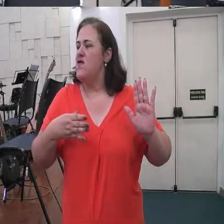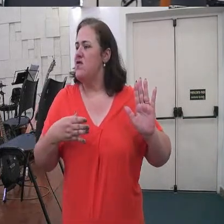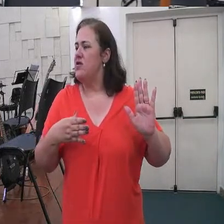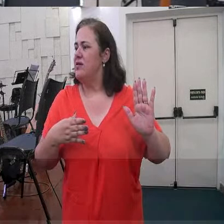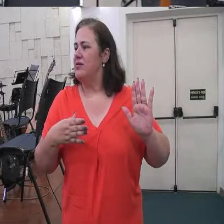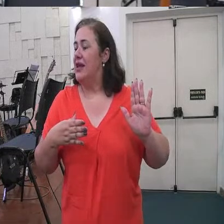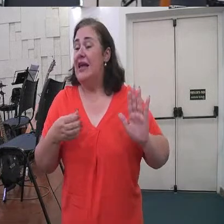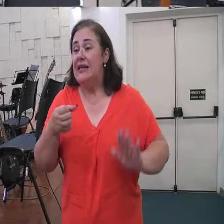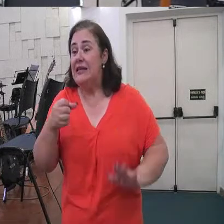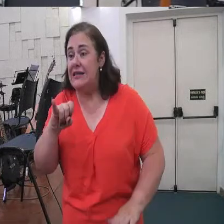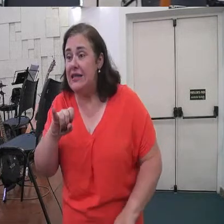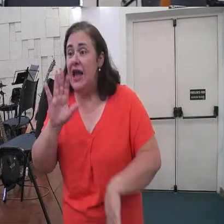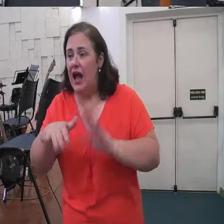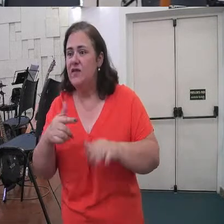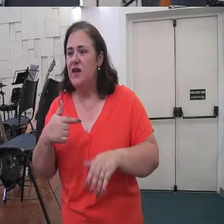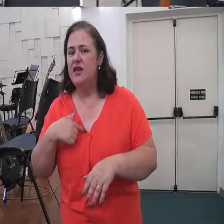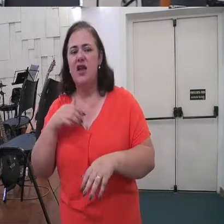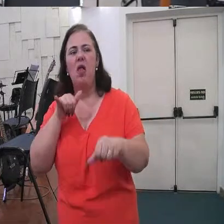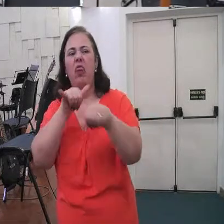Então, irmãos,